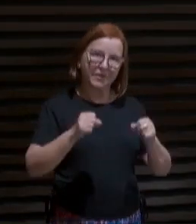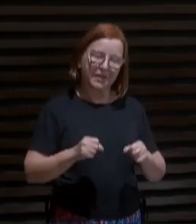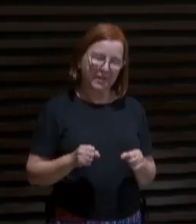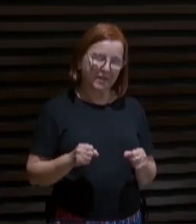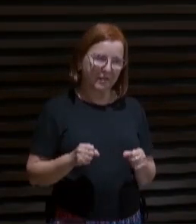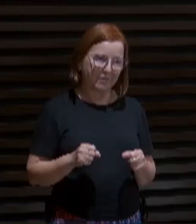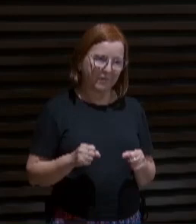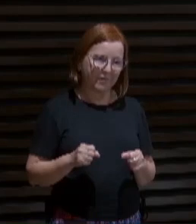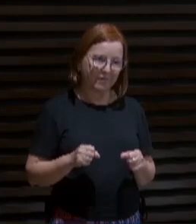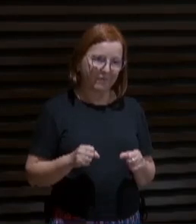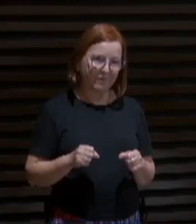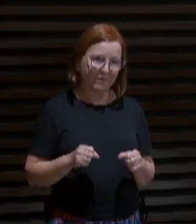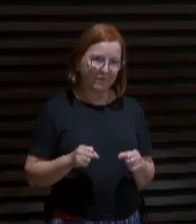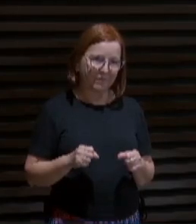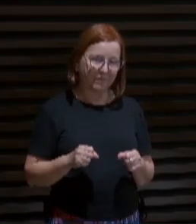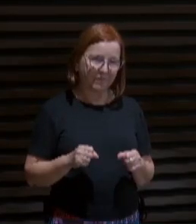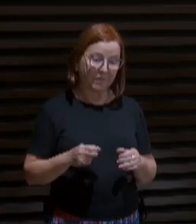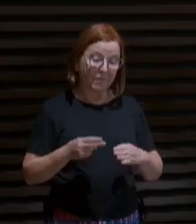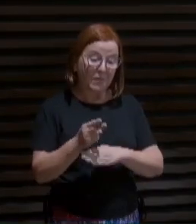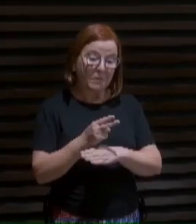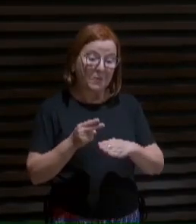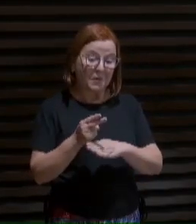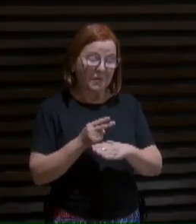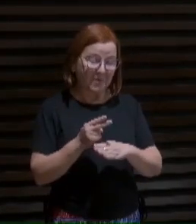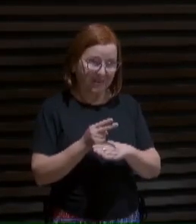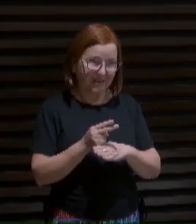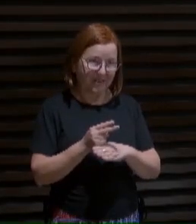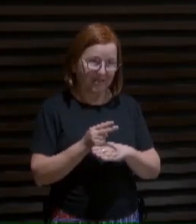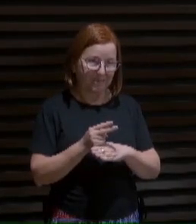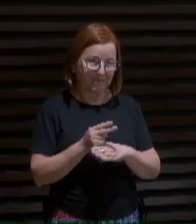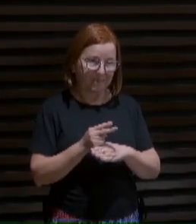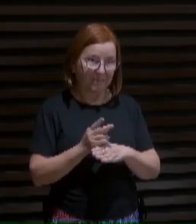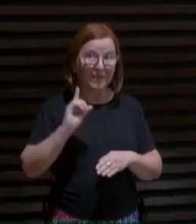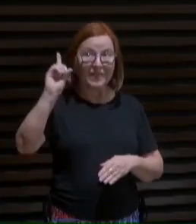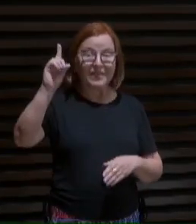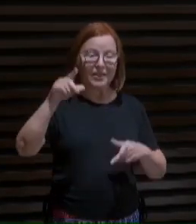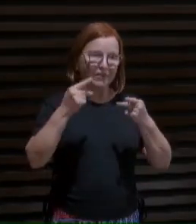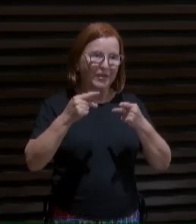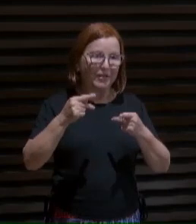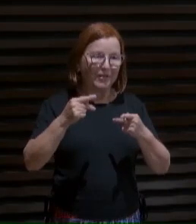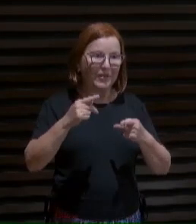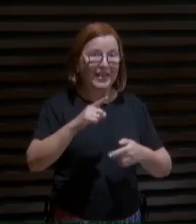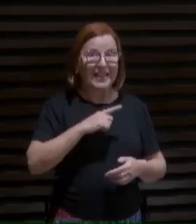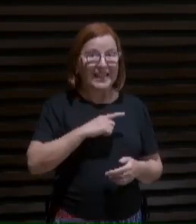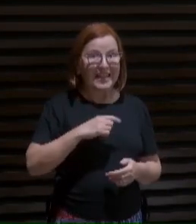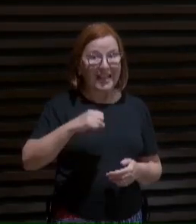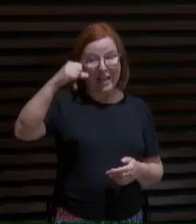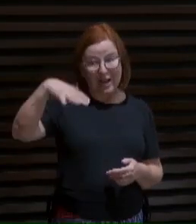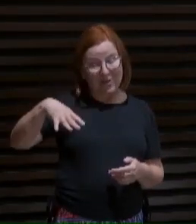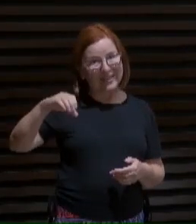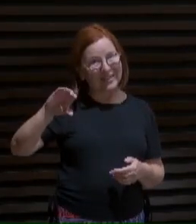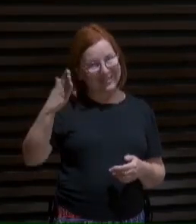pisar procurando as pistas. Haja luz e houve luz, e daí